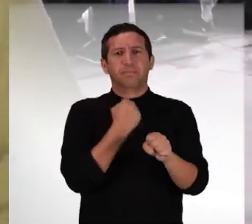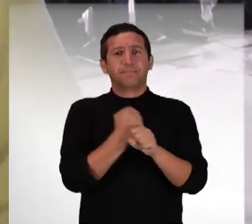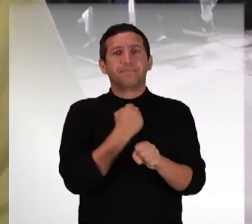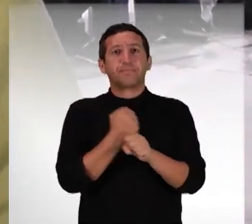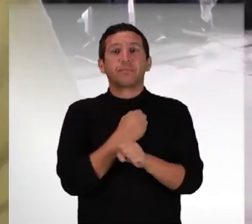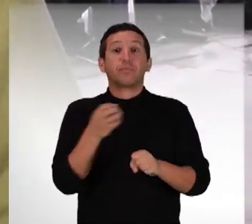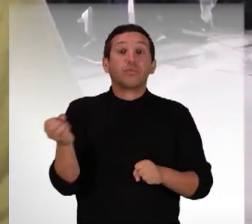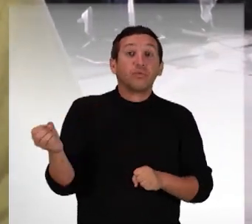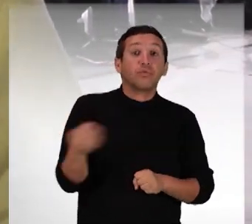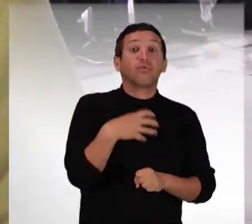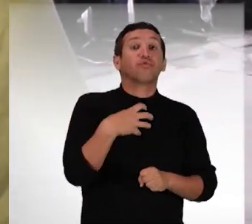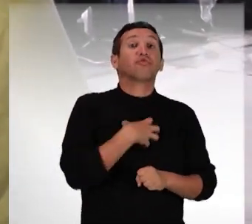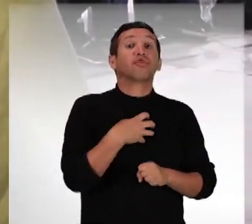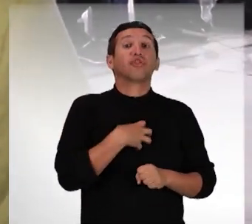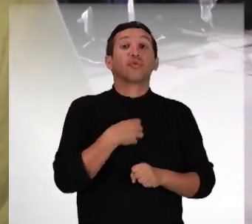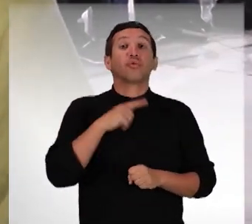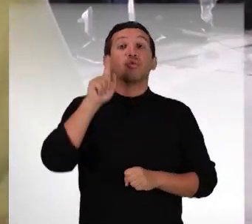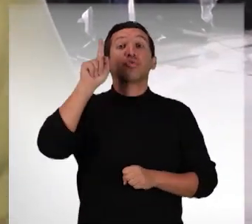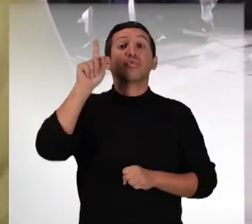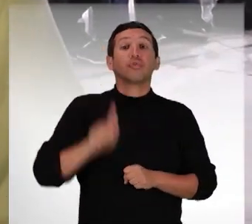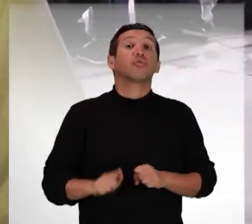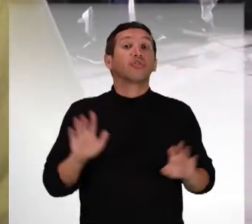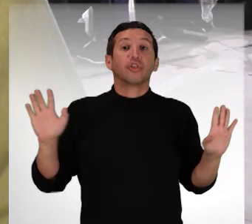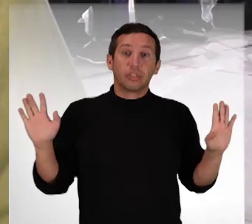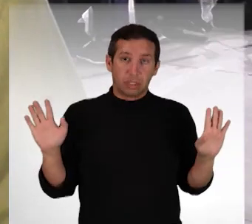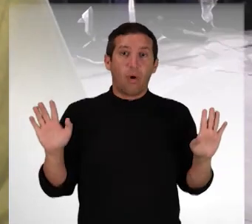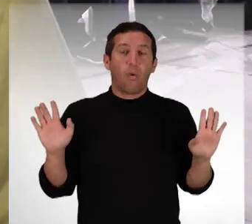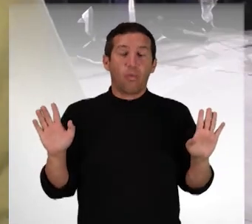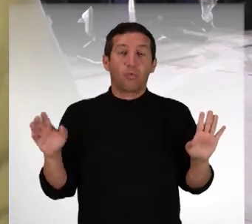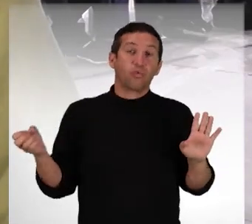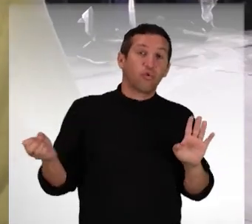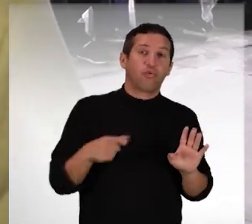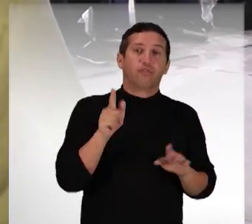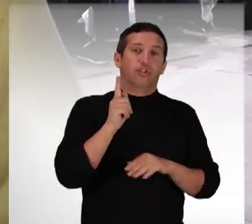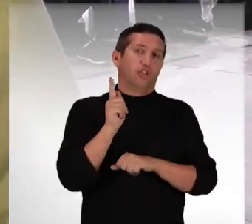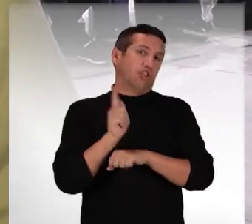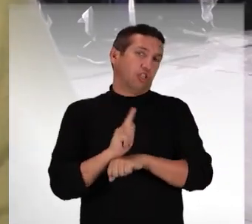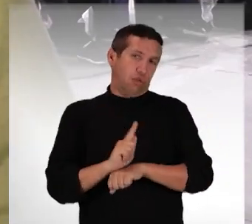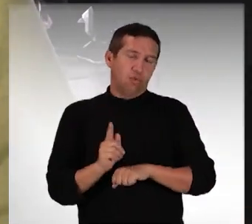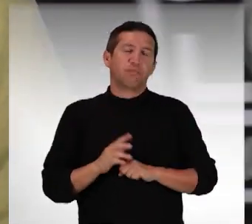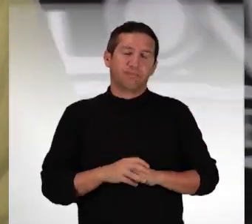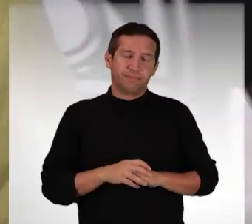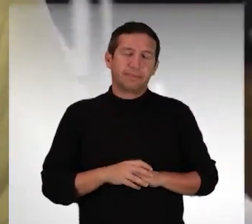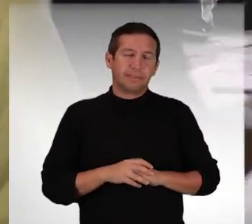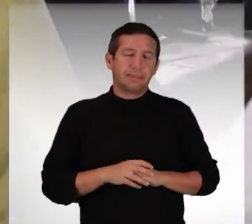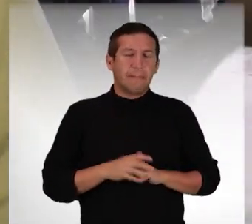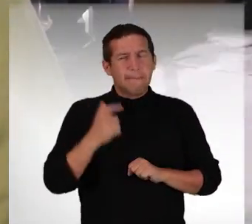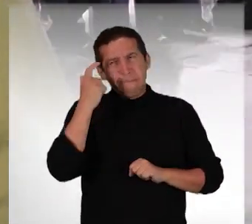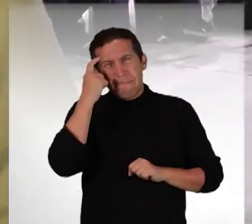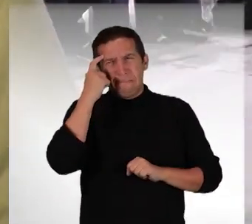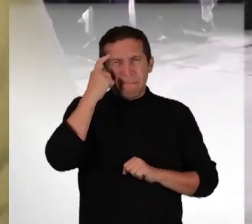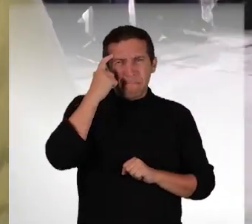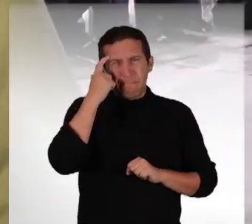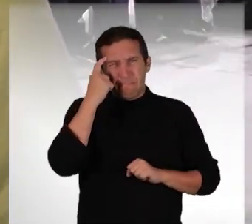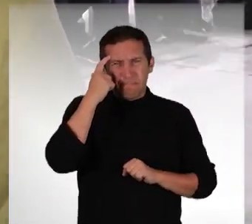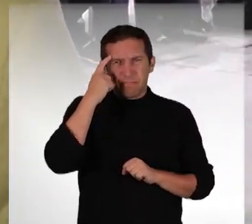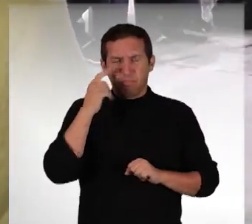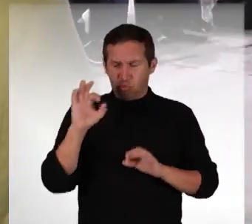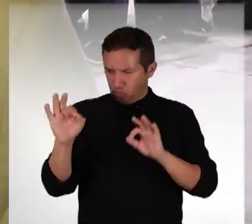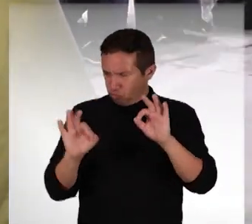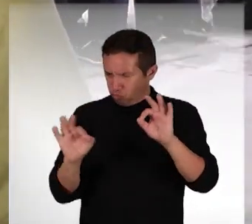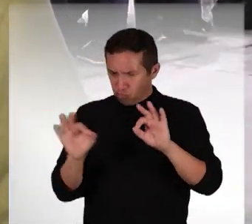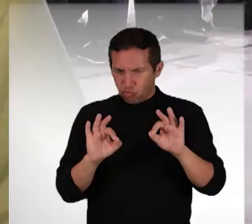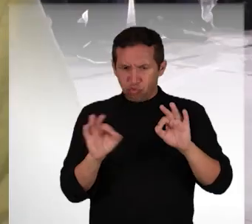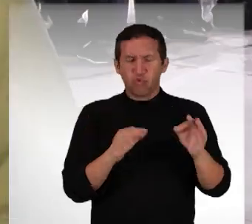uma nova forma de gestão do risco, com, enfim, novas possibilidades de até mesmo de demolição,